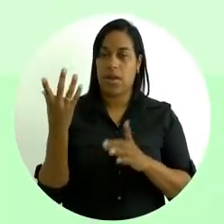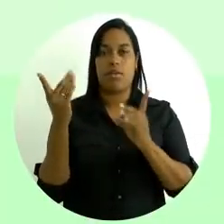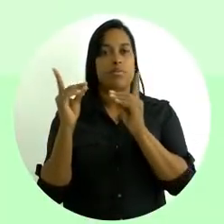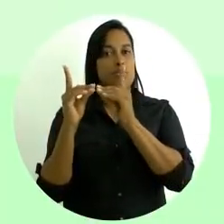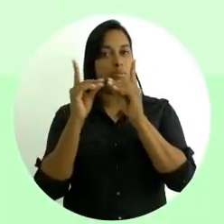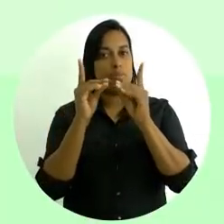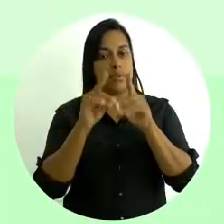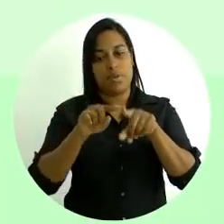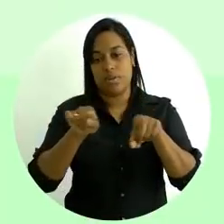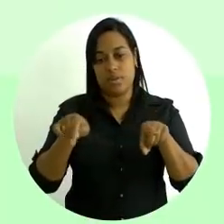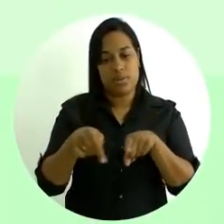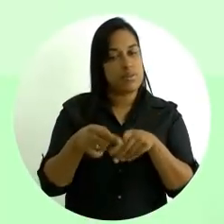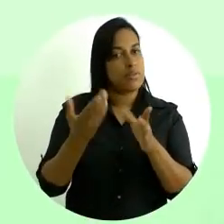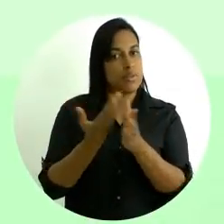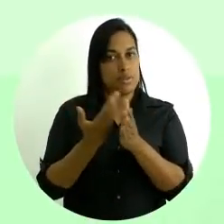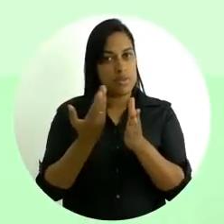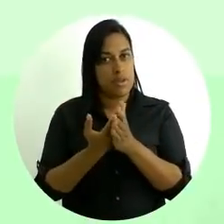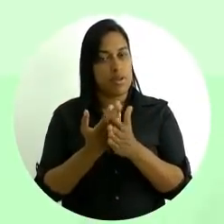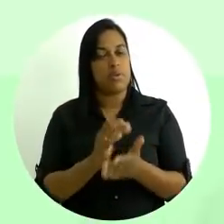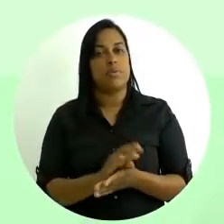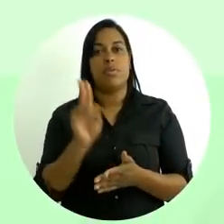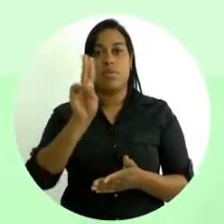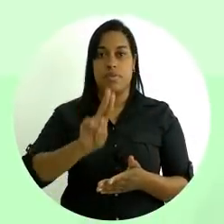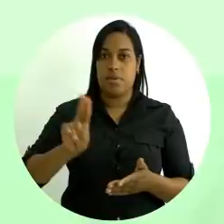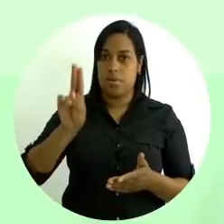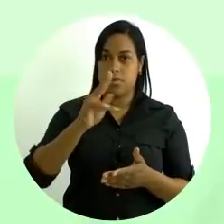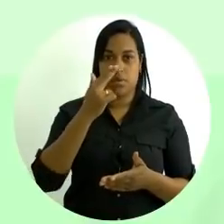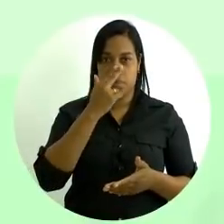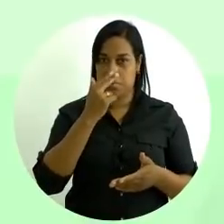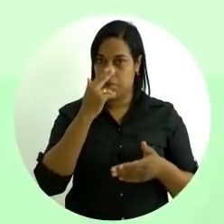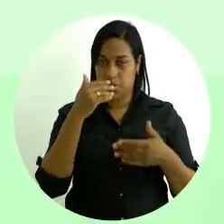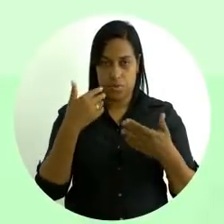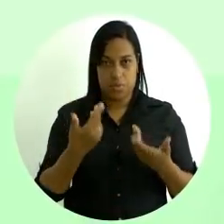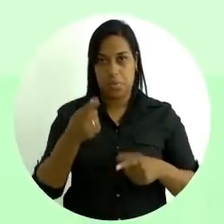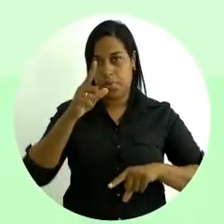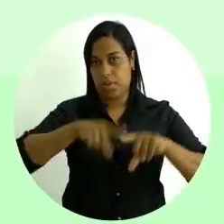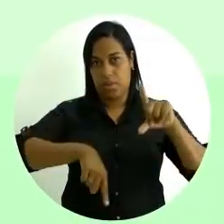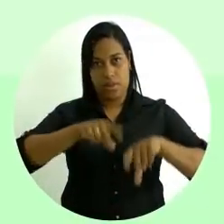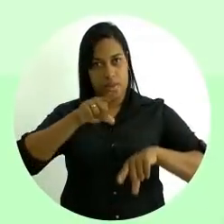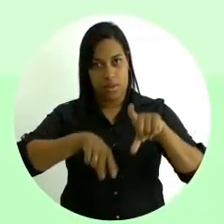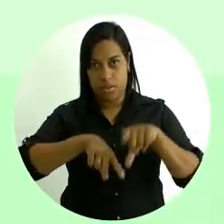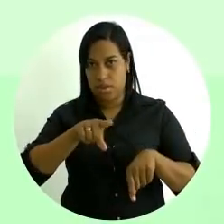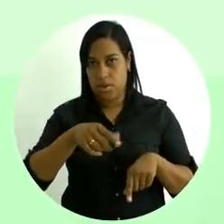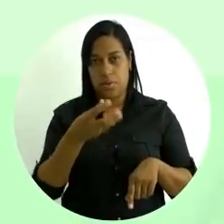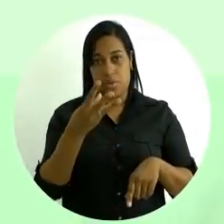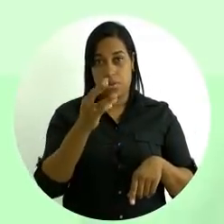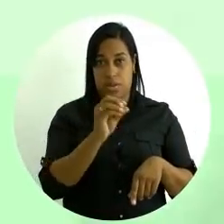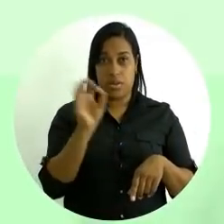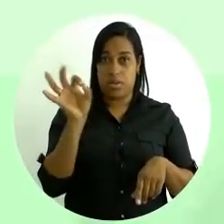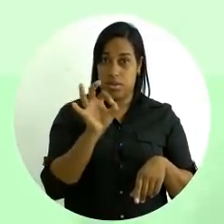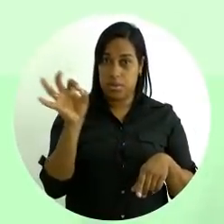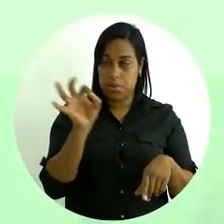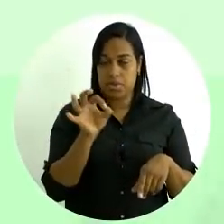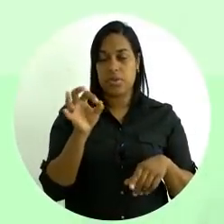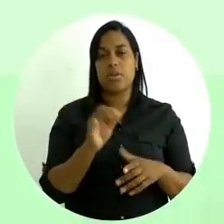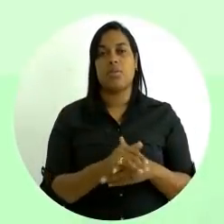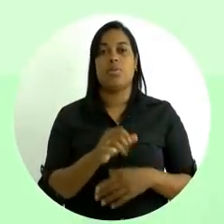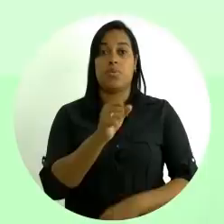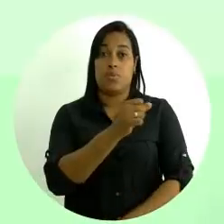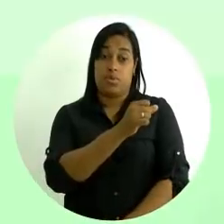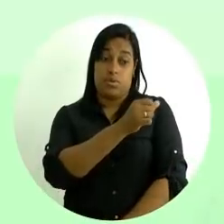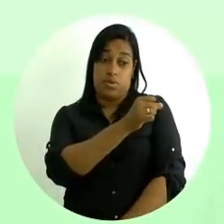à sua didática em sala de aula, ele vai utilizar desse material. No caso, seria os 30% do